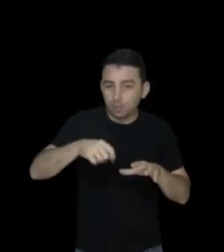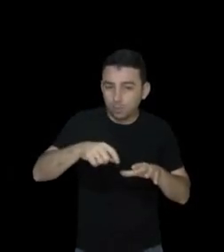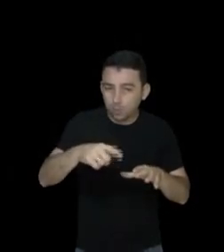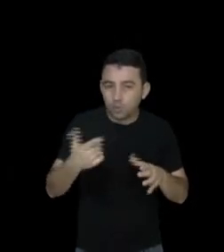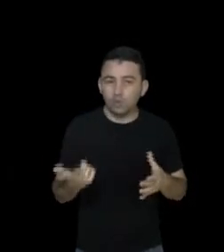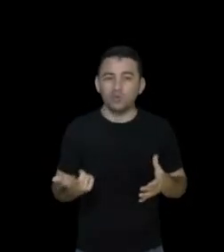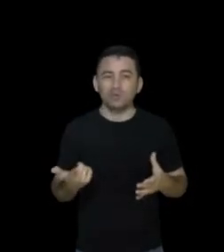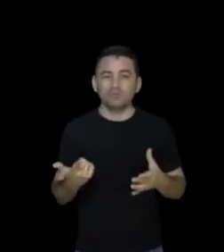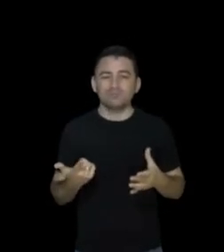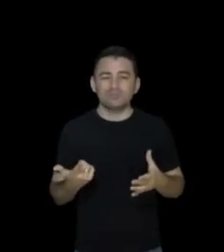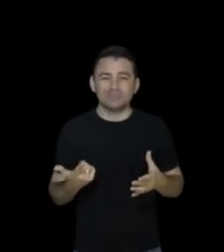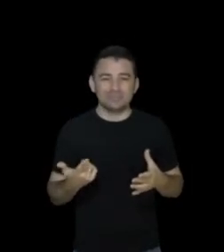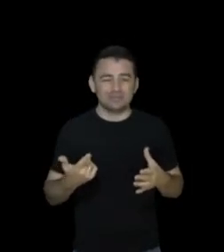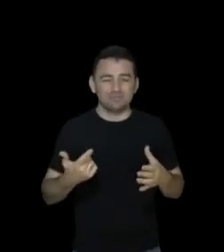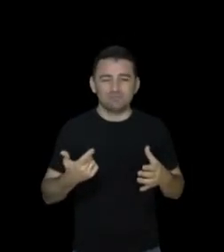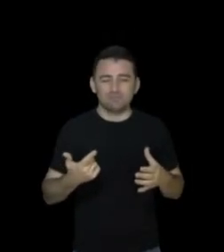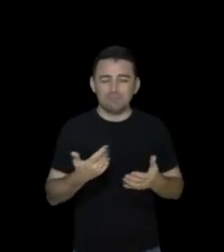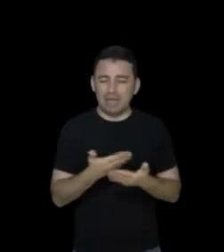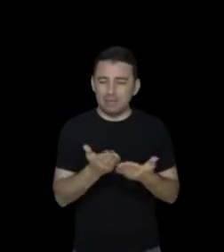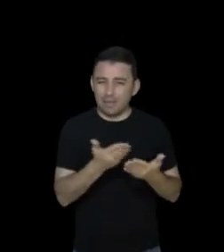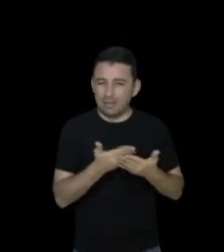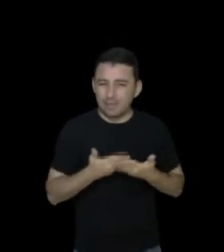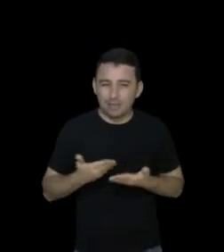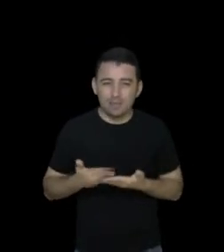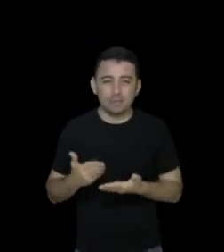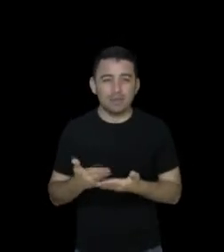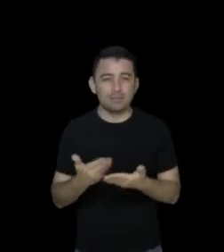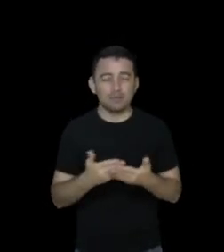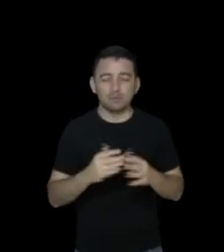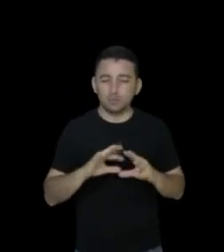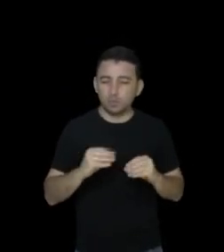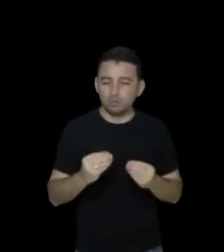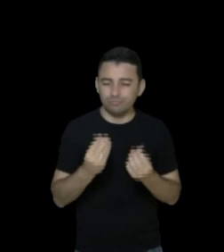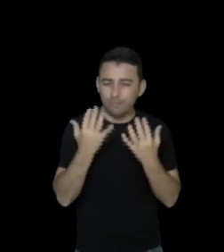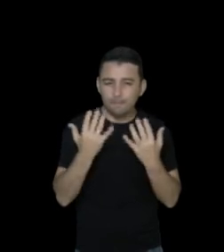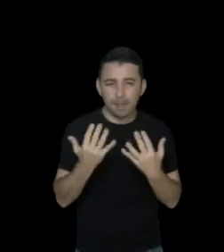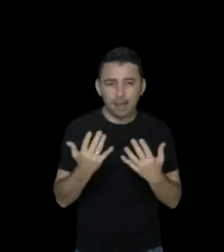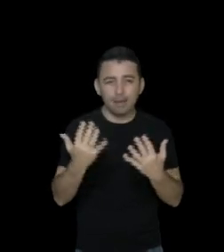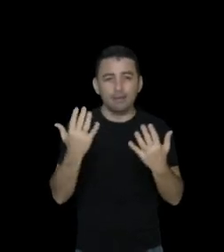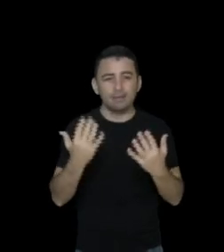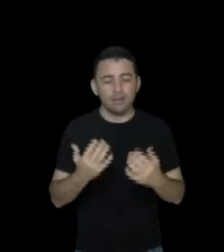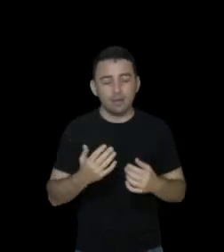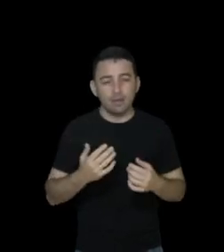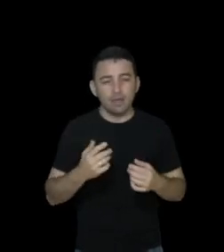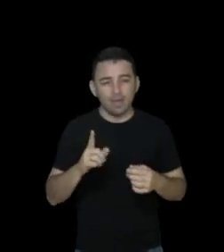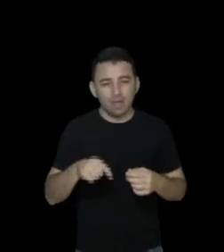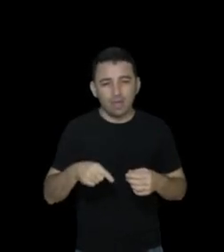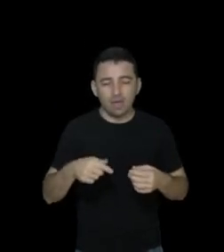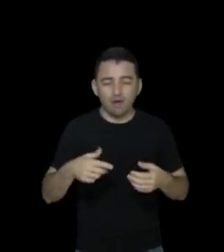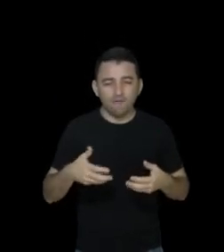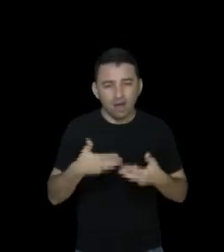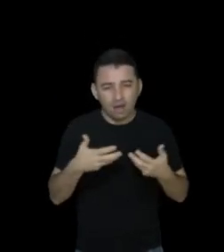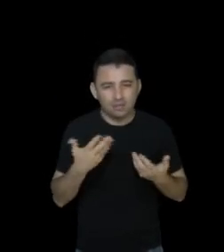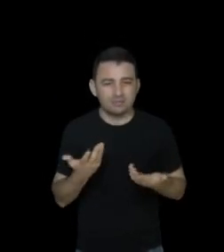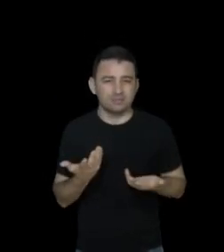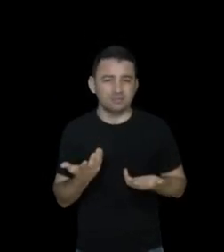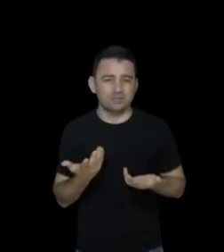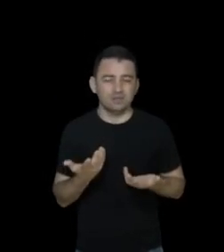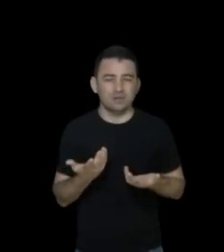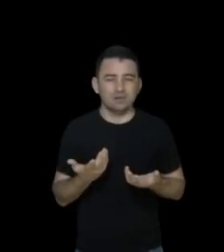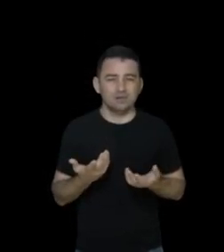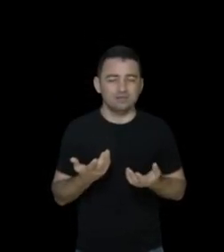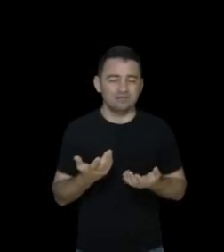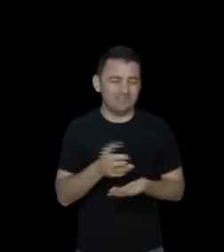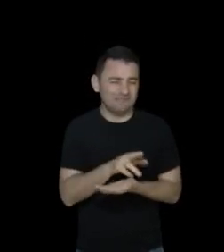tiveram a perca das suas plantas, né, da alface, do repolho. Um